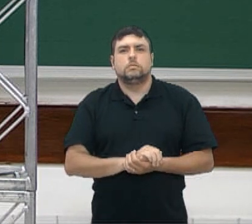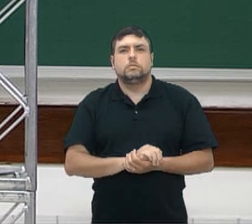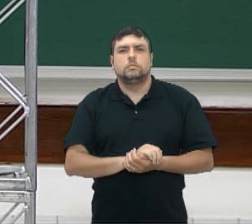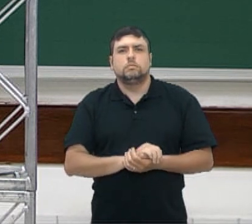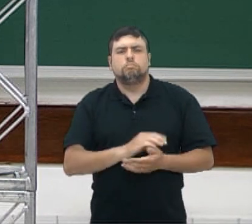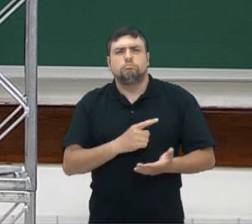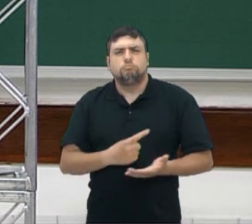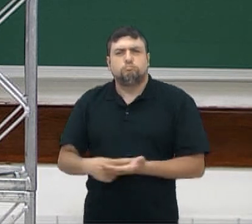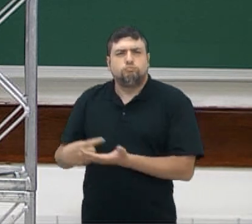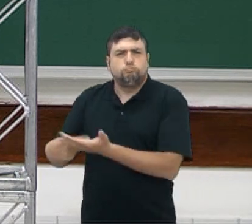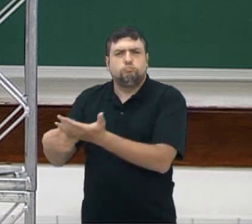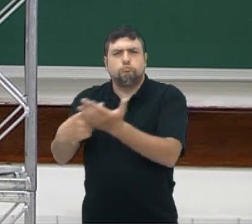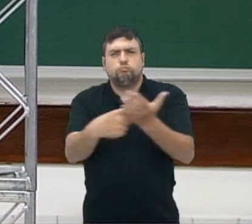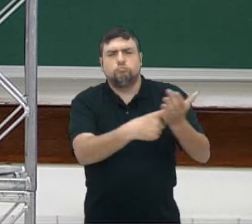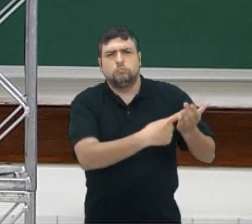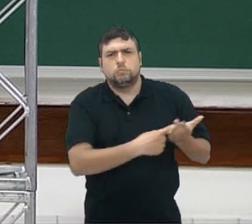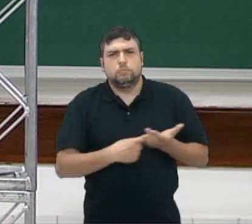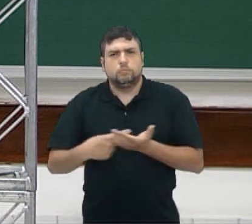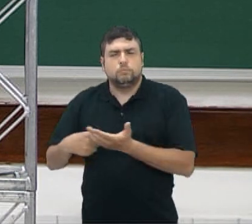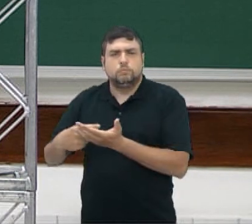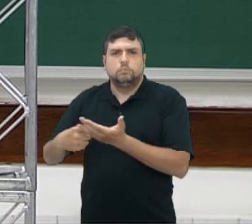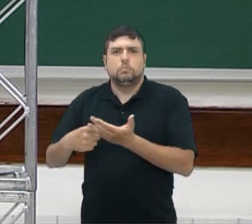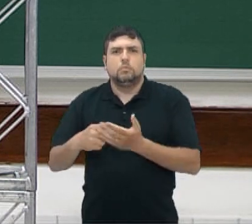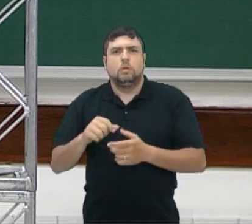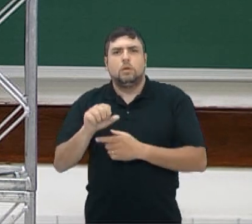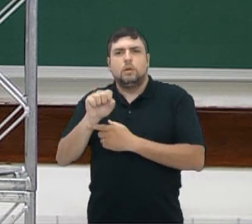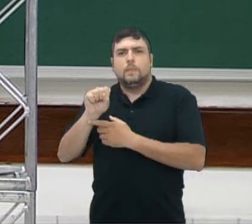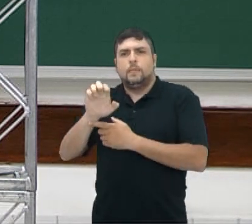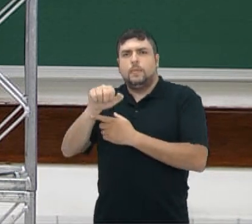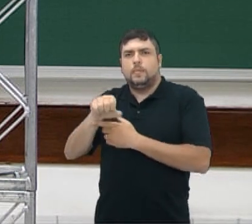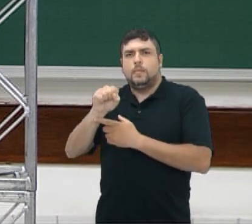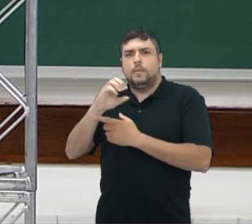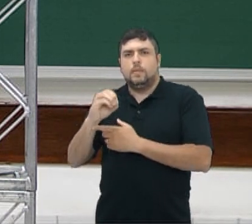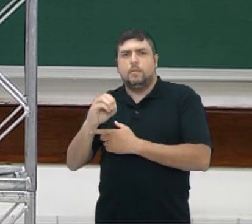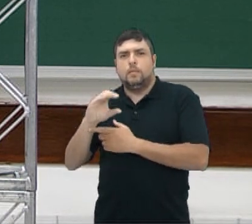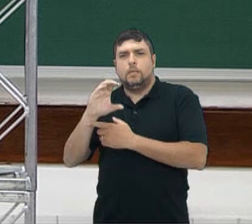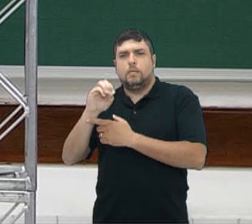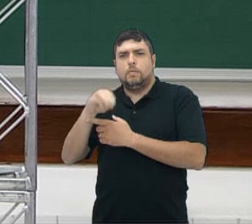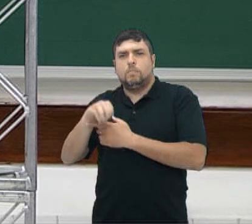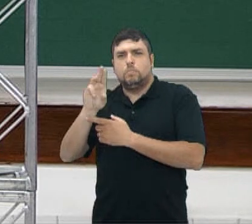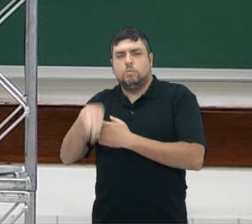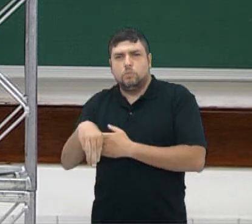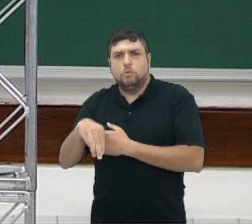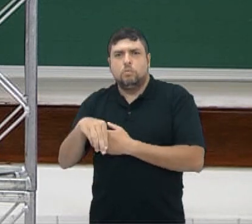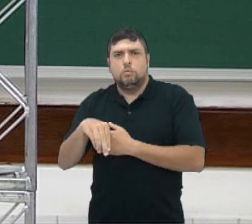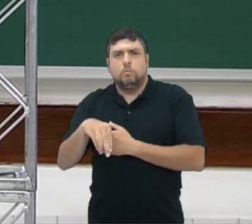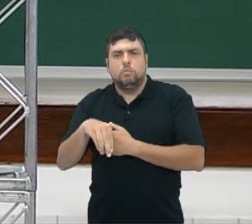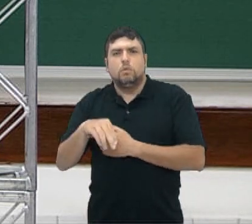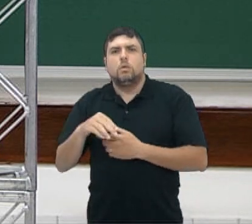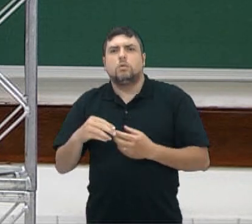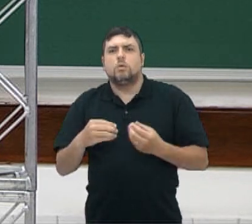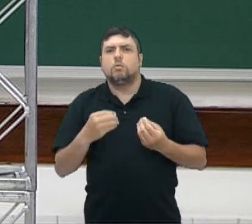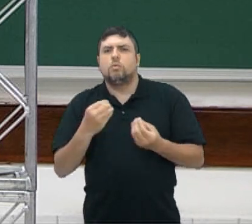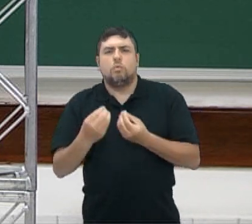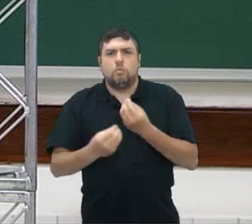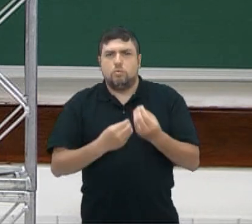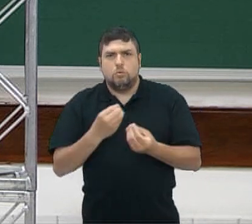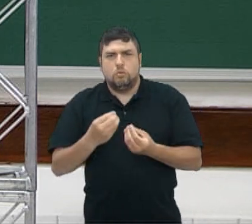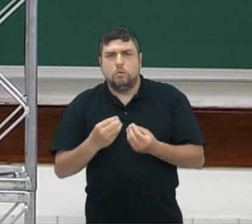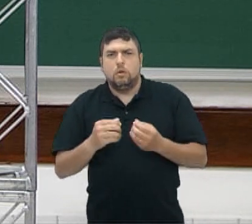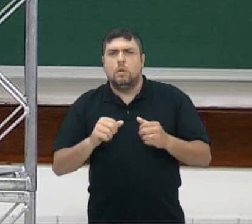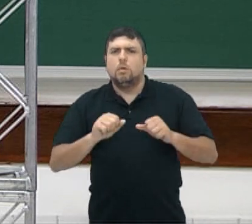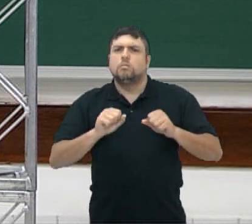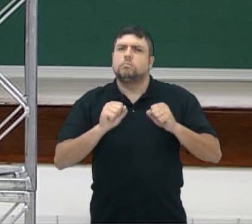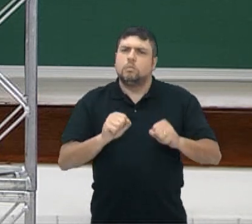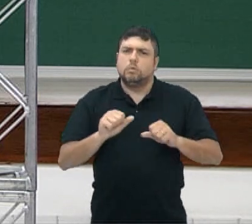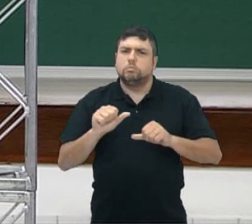baseado em conhecimento popular, ele é o menos aconselhado a ser usado, porque, não é? O senso comum, ele pode variar um pouco, mas